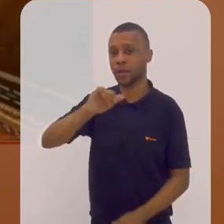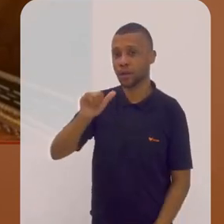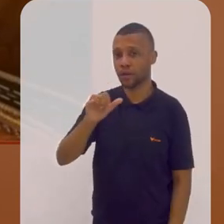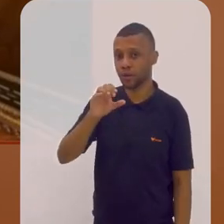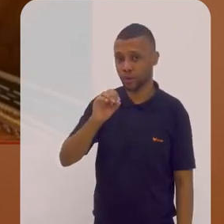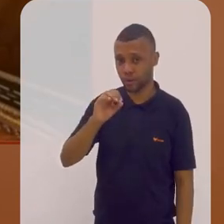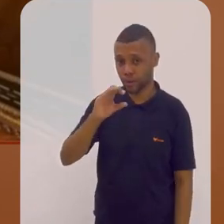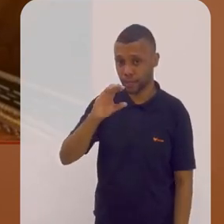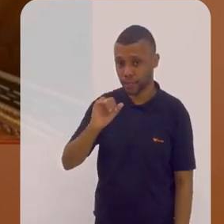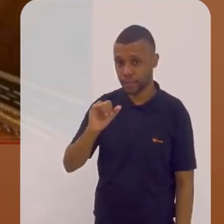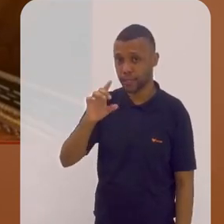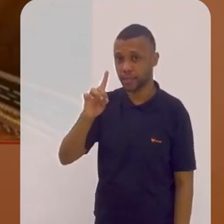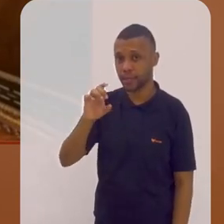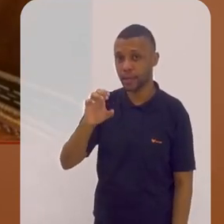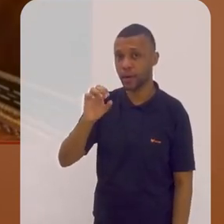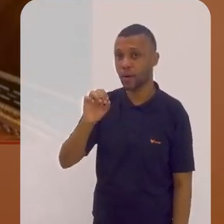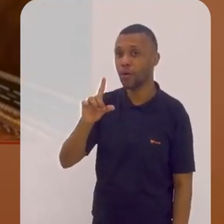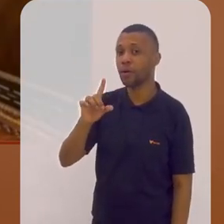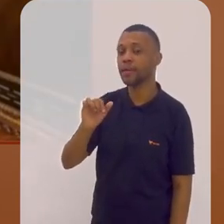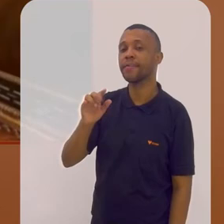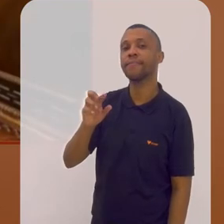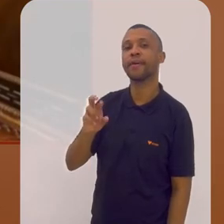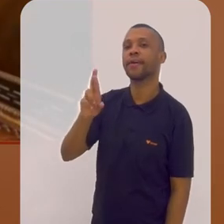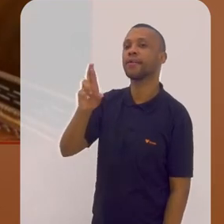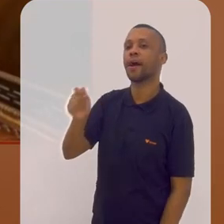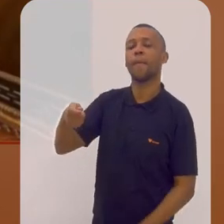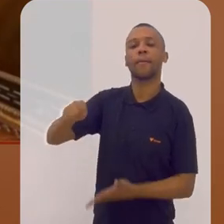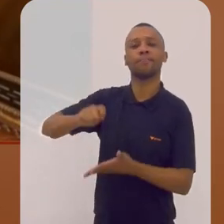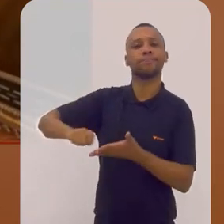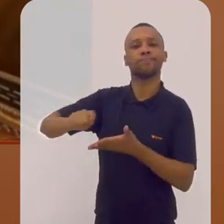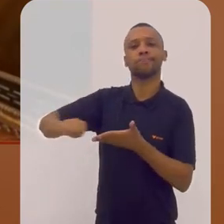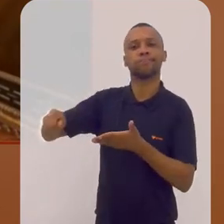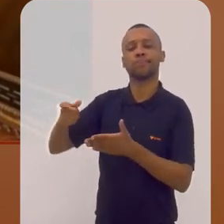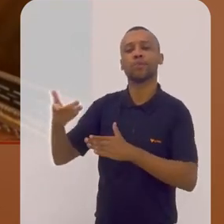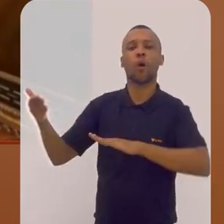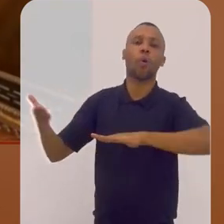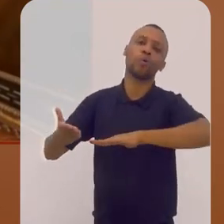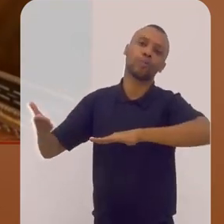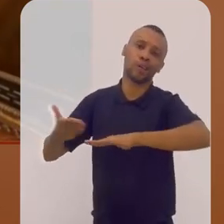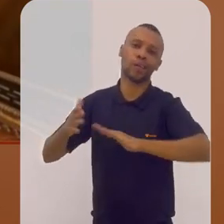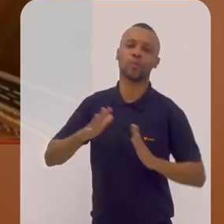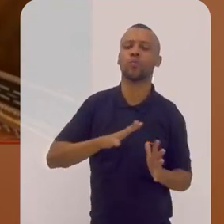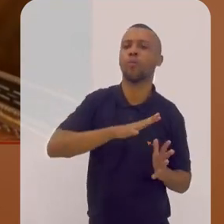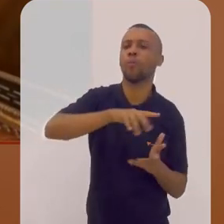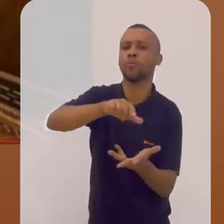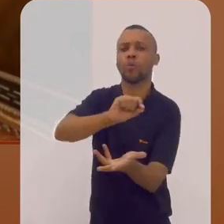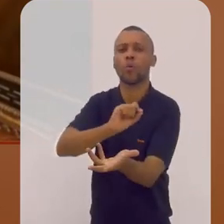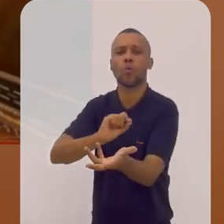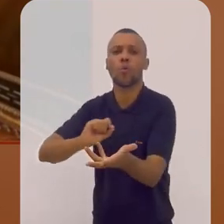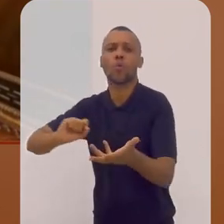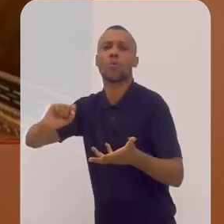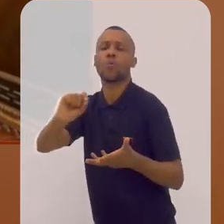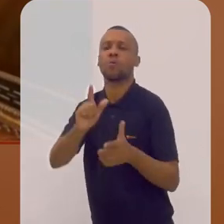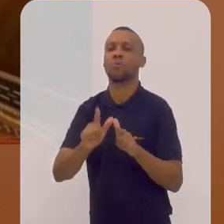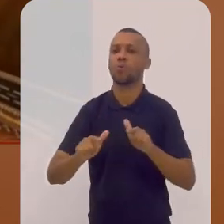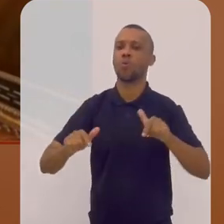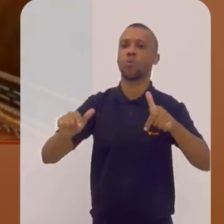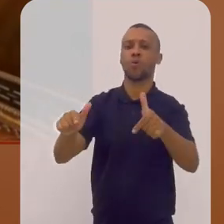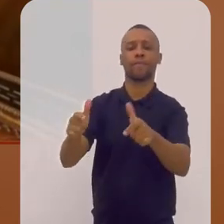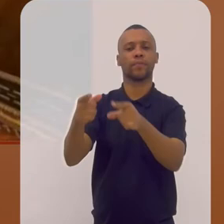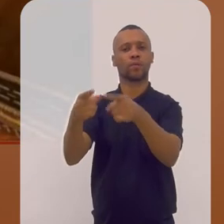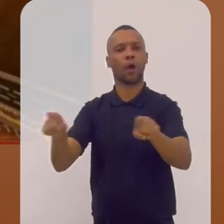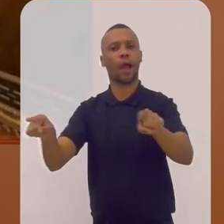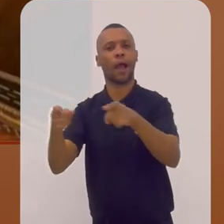de Oliveira, que é talvez uma das nossas maiores criadoras contemporâneas do mundo, né? Porque a obra dela